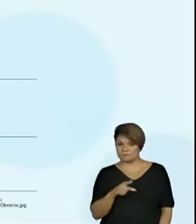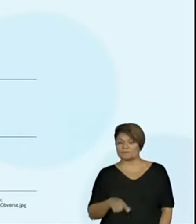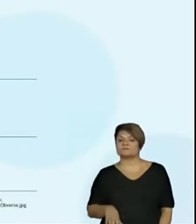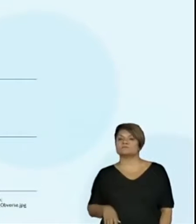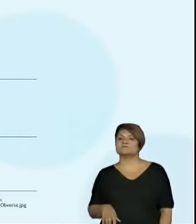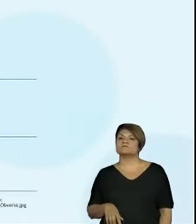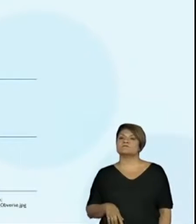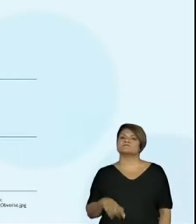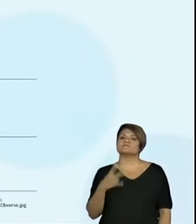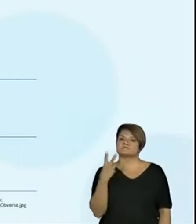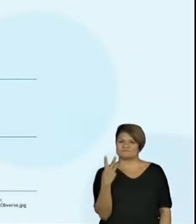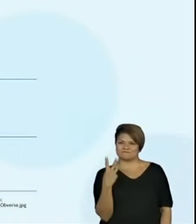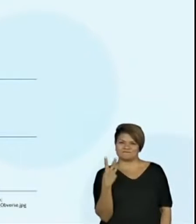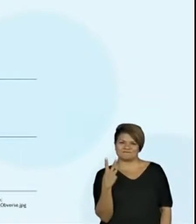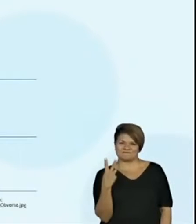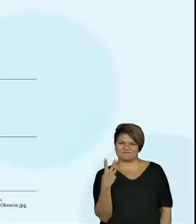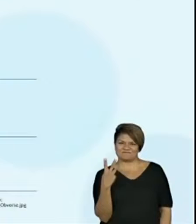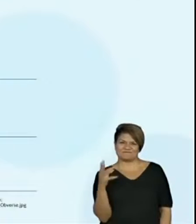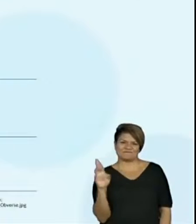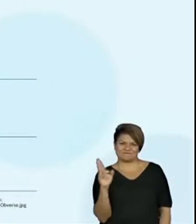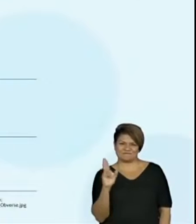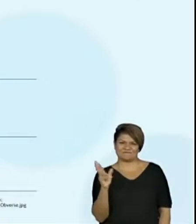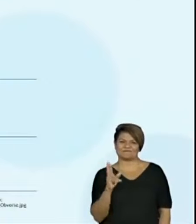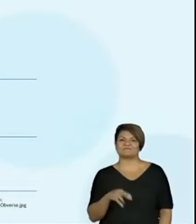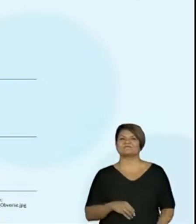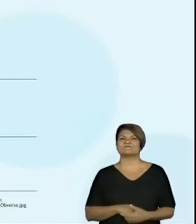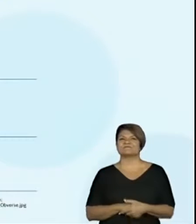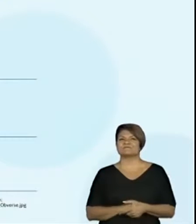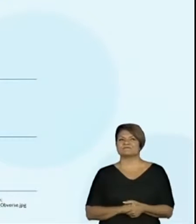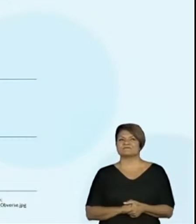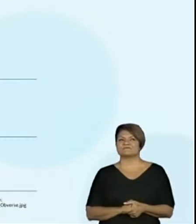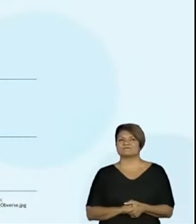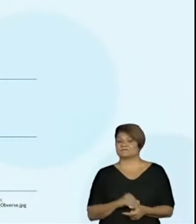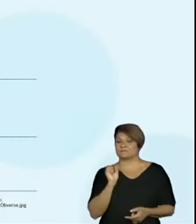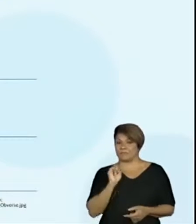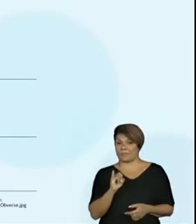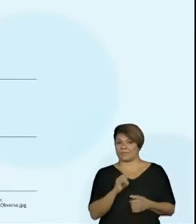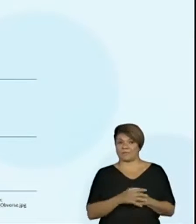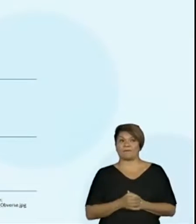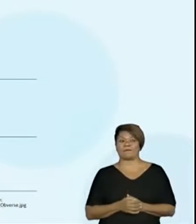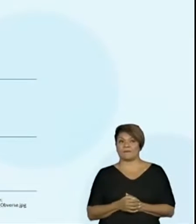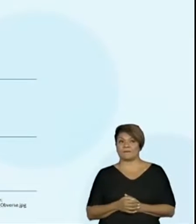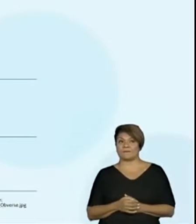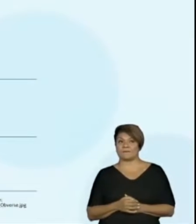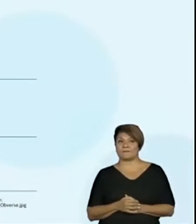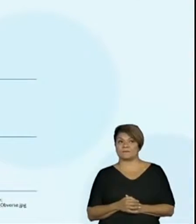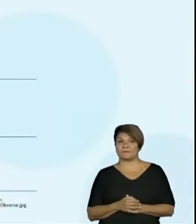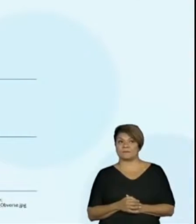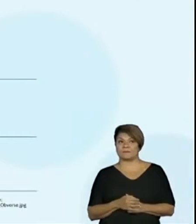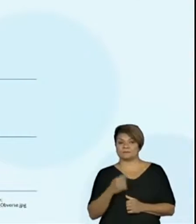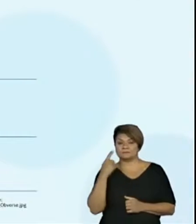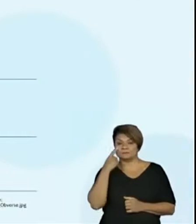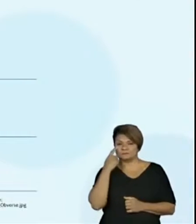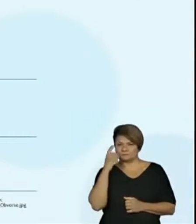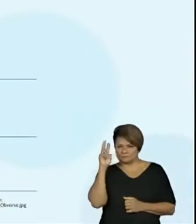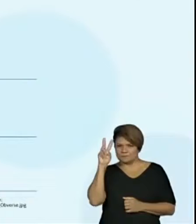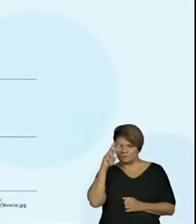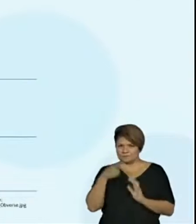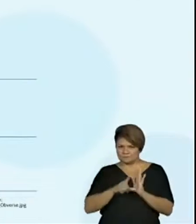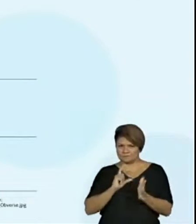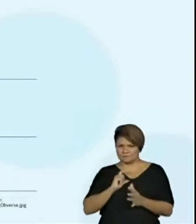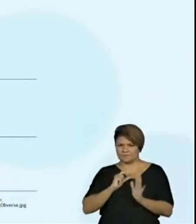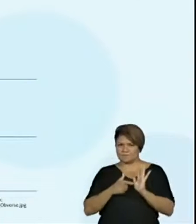é a cédula de R$2. E se eu for observar, olha aqui, ó. Eu tenho praticamente, lembra que eu mostrei, ó?